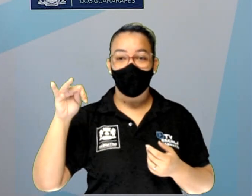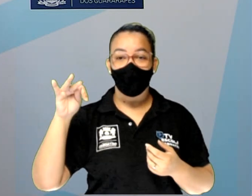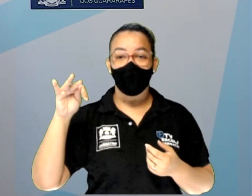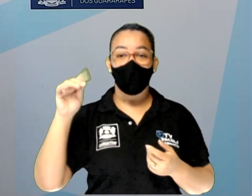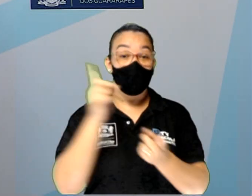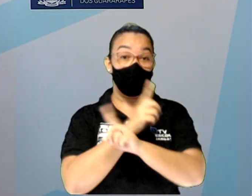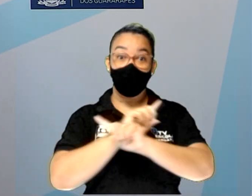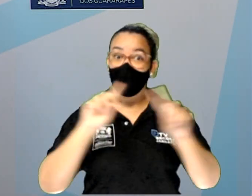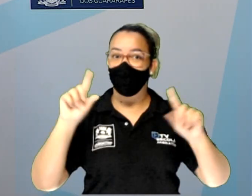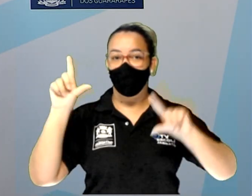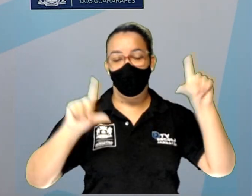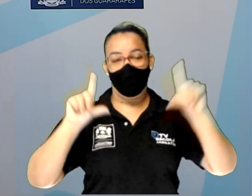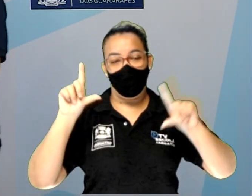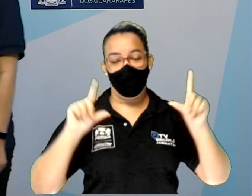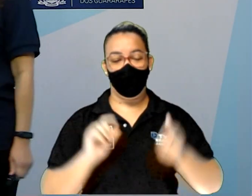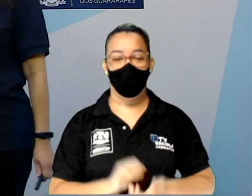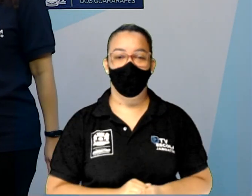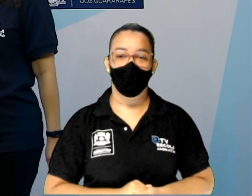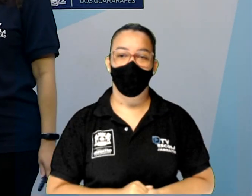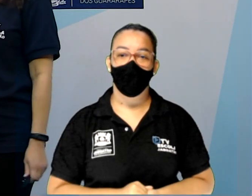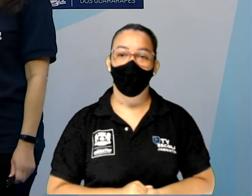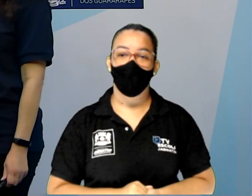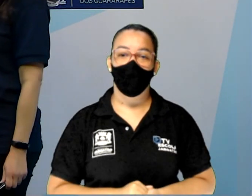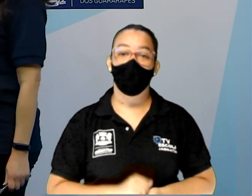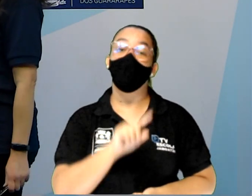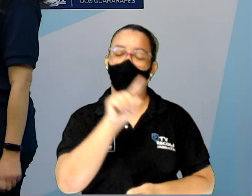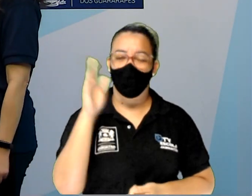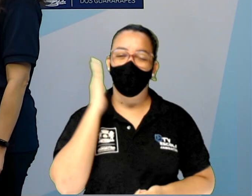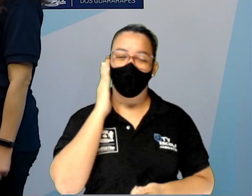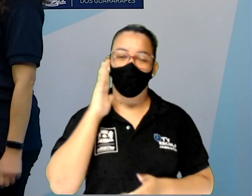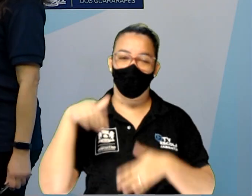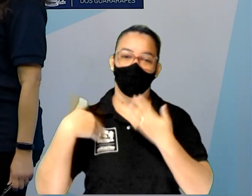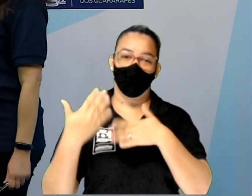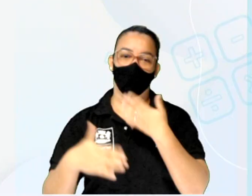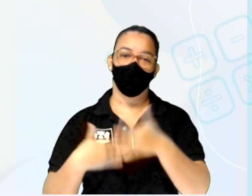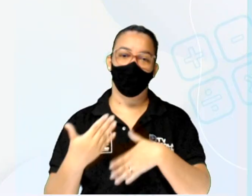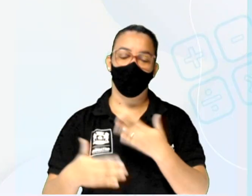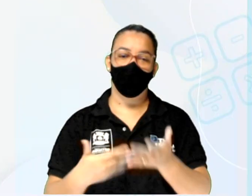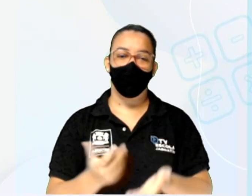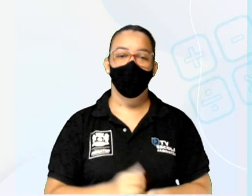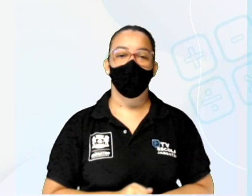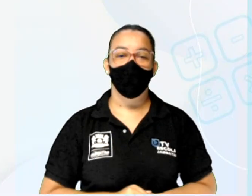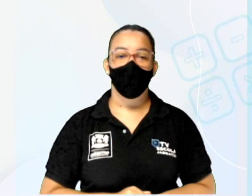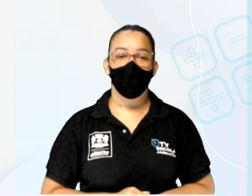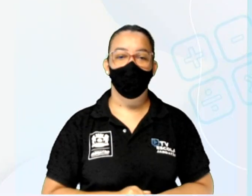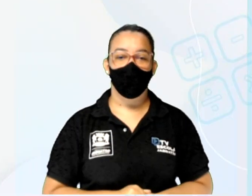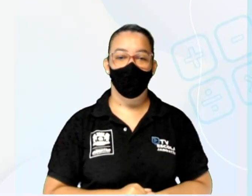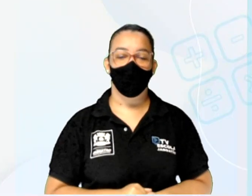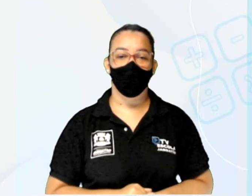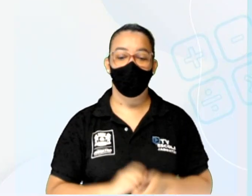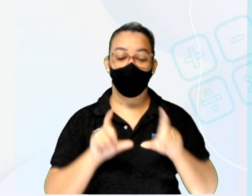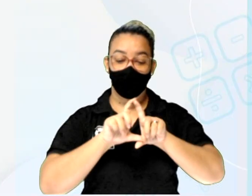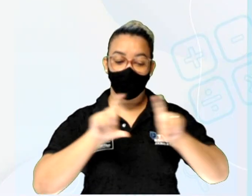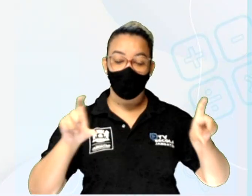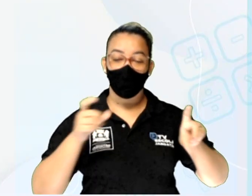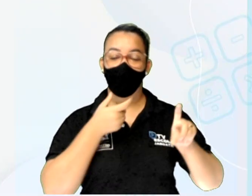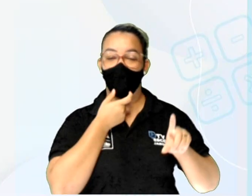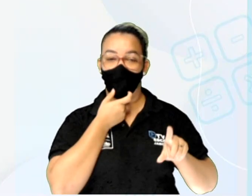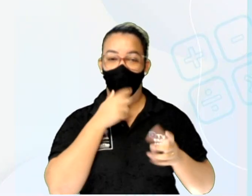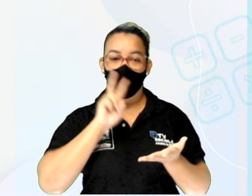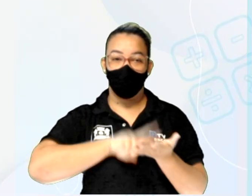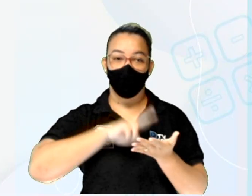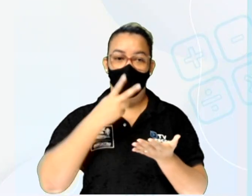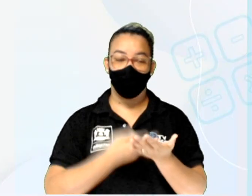certo? Vamos lá, vocês vão entendendo ao longo da explicação. Did you study last